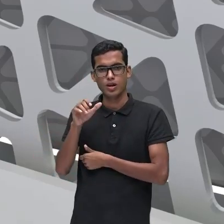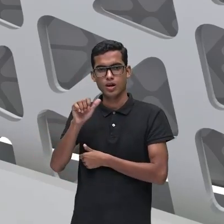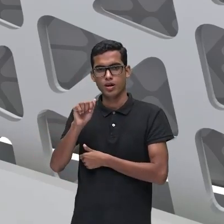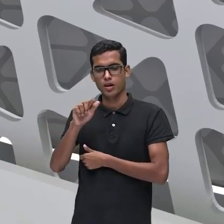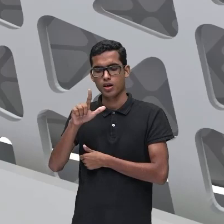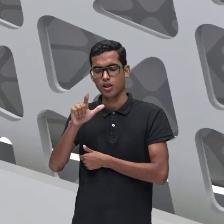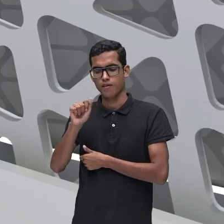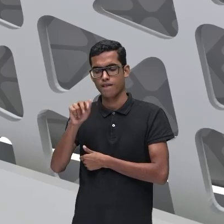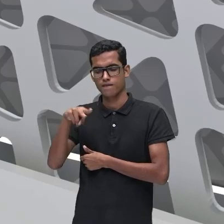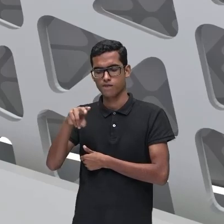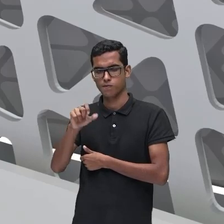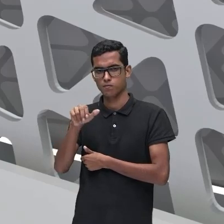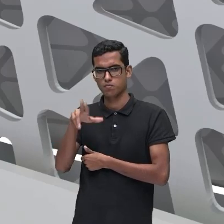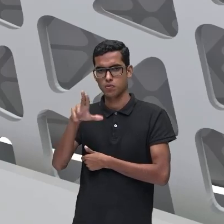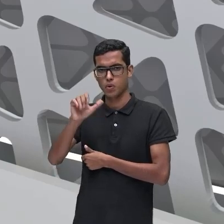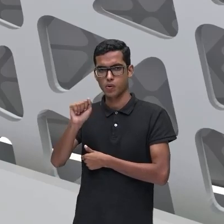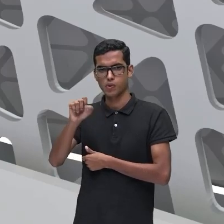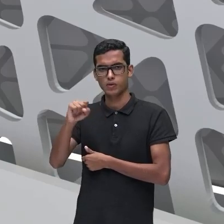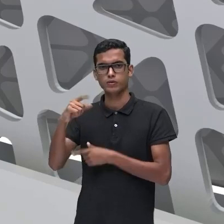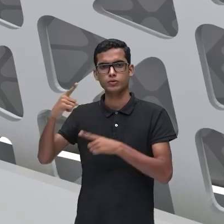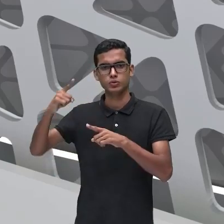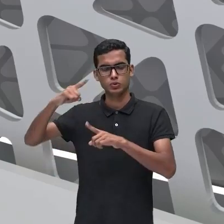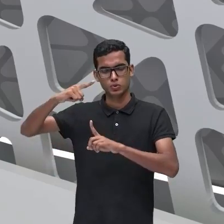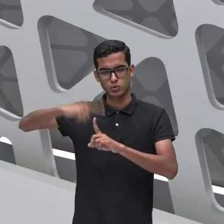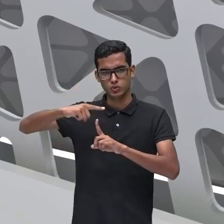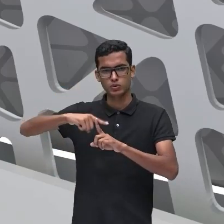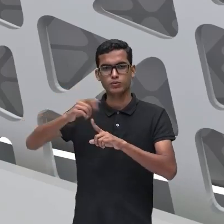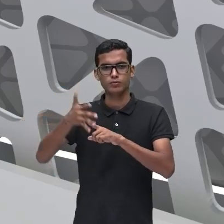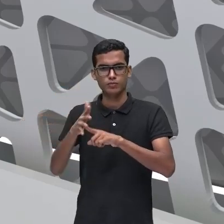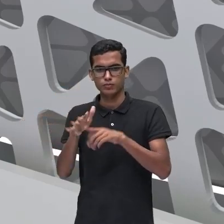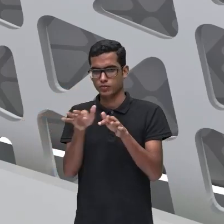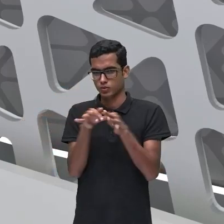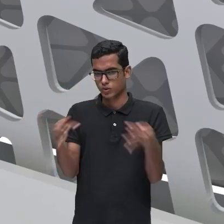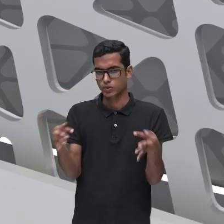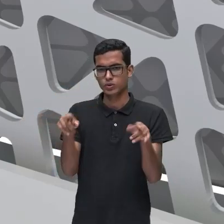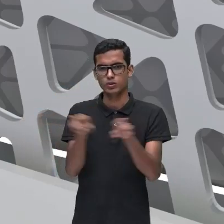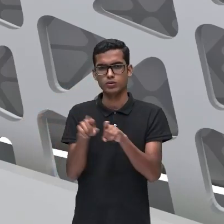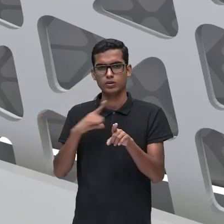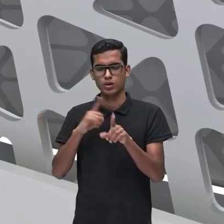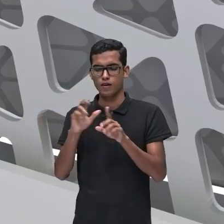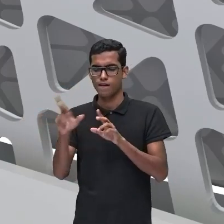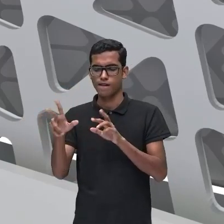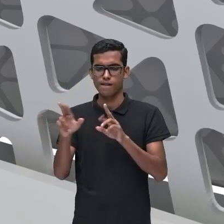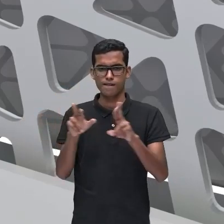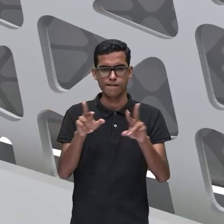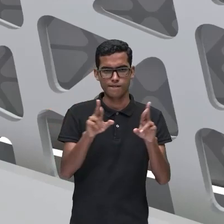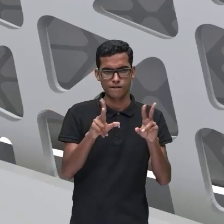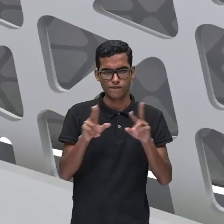as alavancas são tipos de máquinas simples, elas se diferenciam